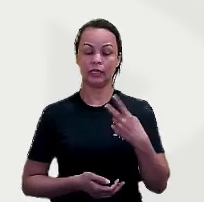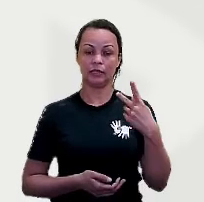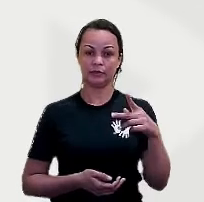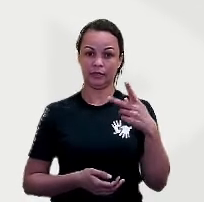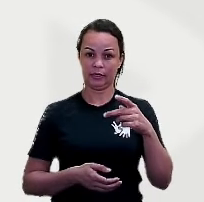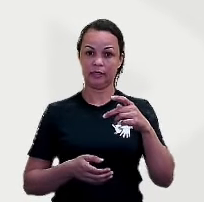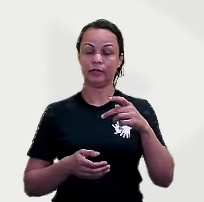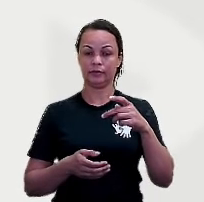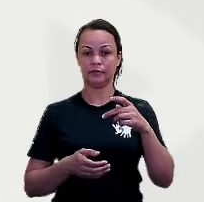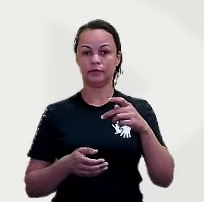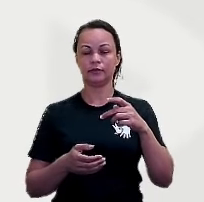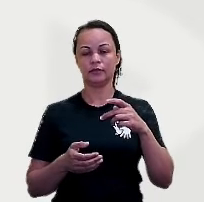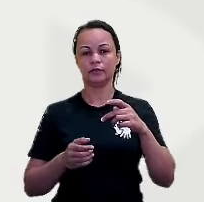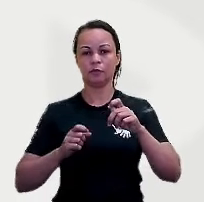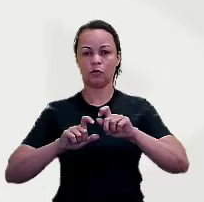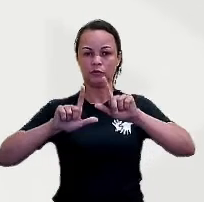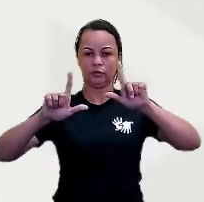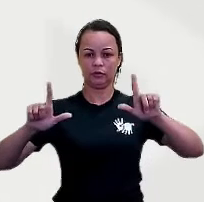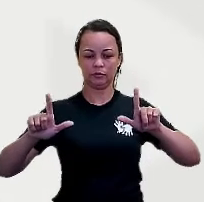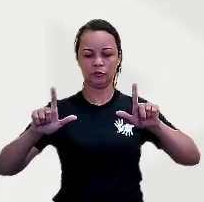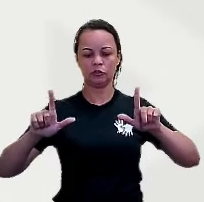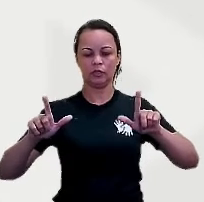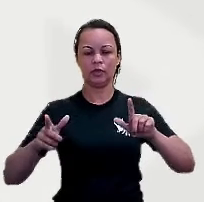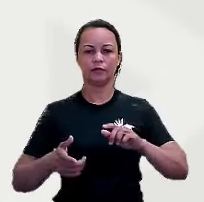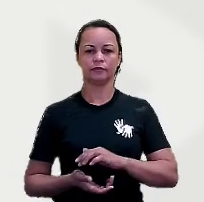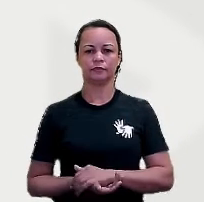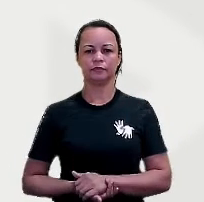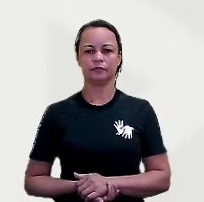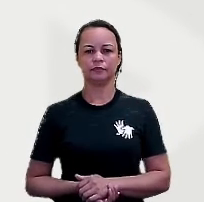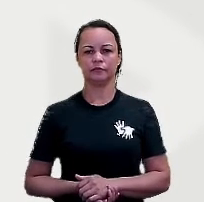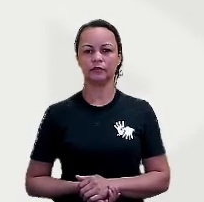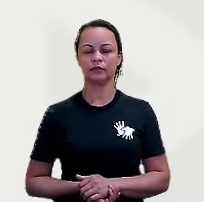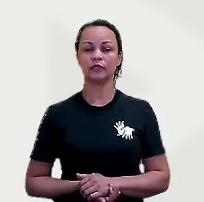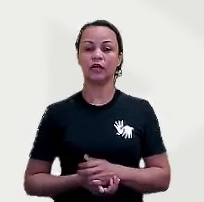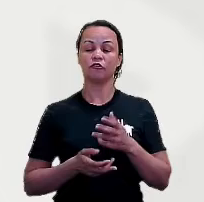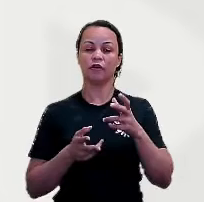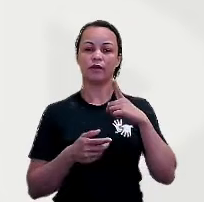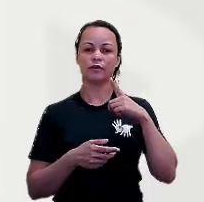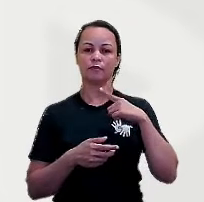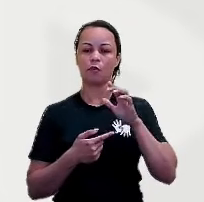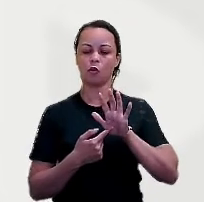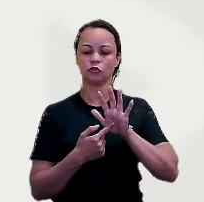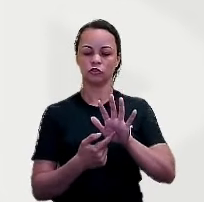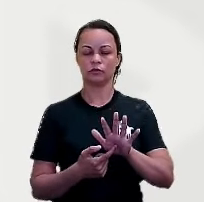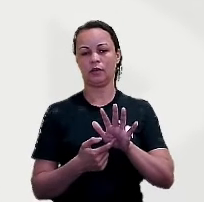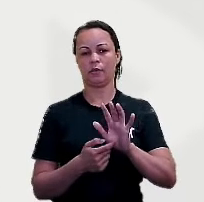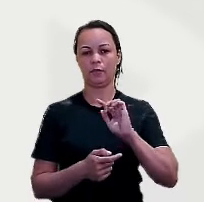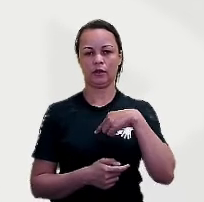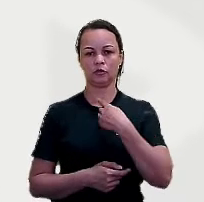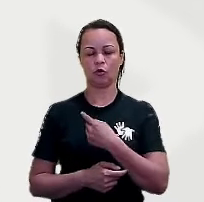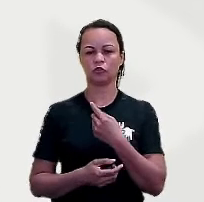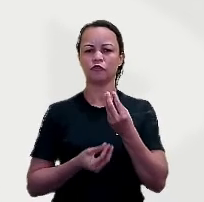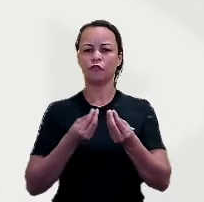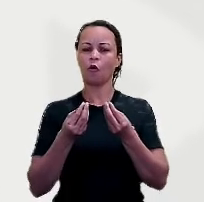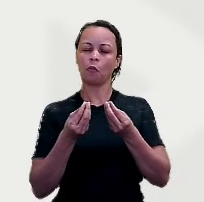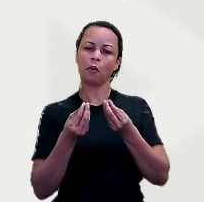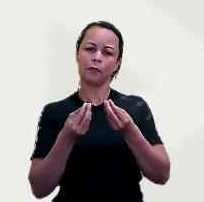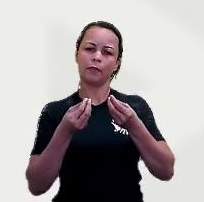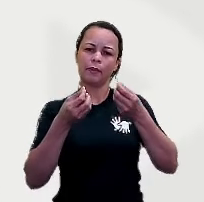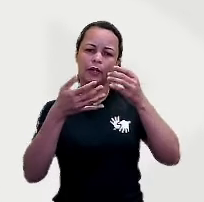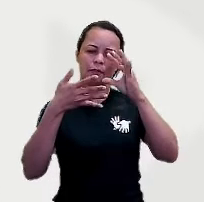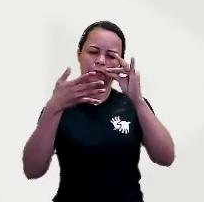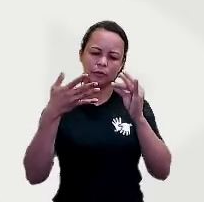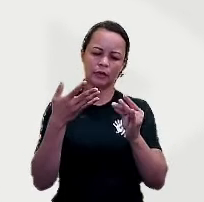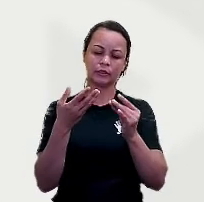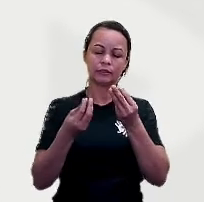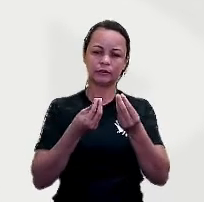slide, nesse próximo slide, vai aparecer para a gente de forma nítida como vai